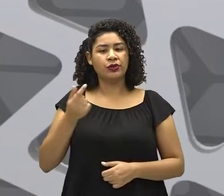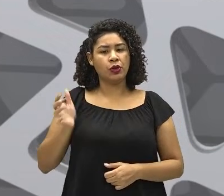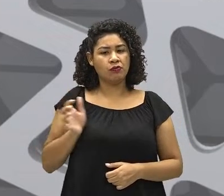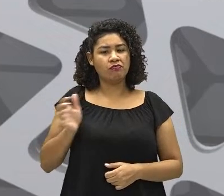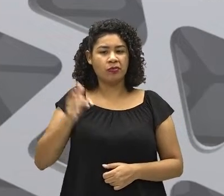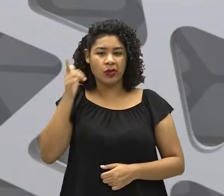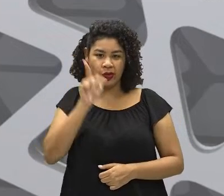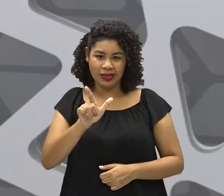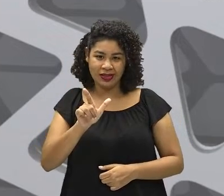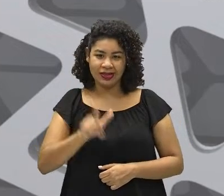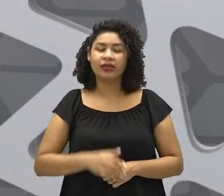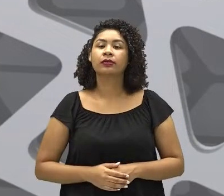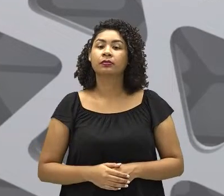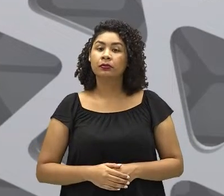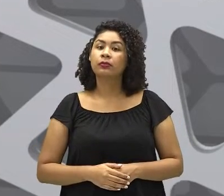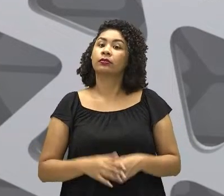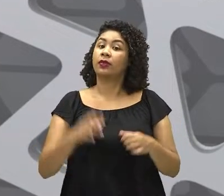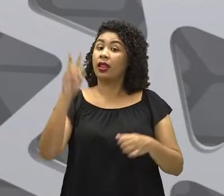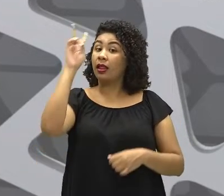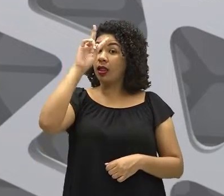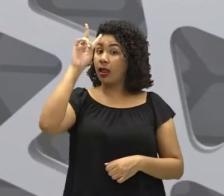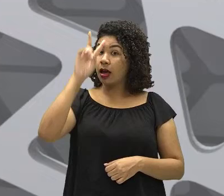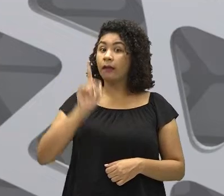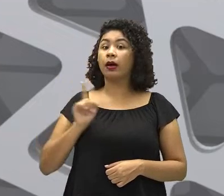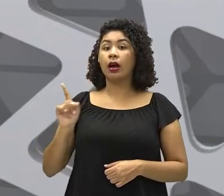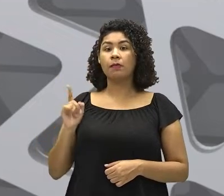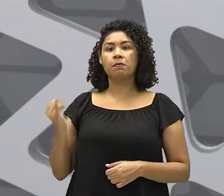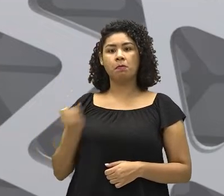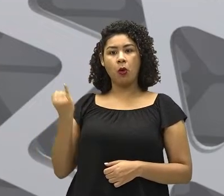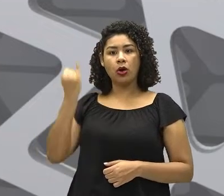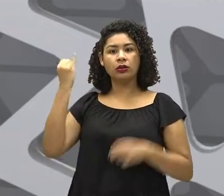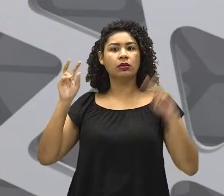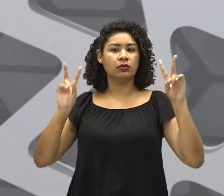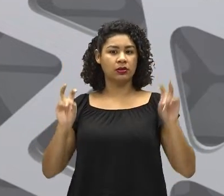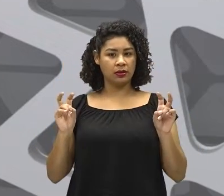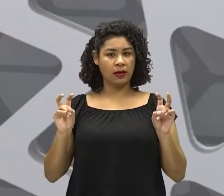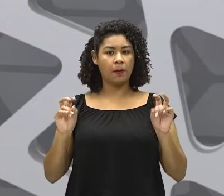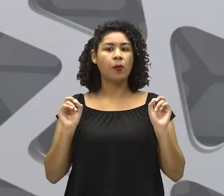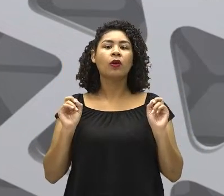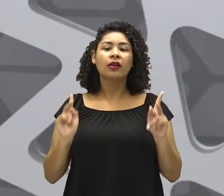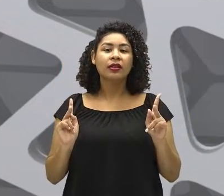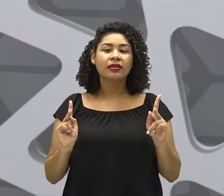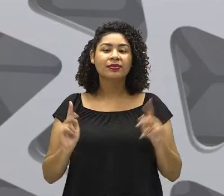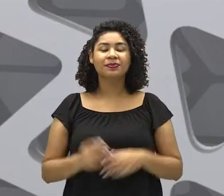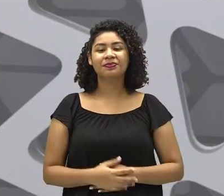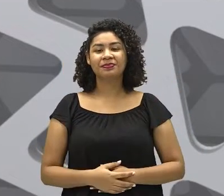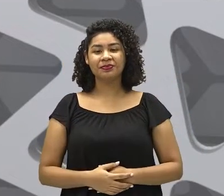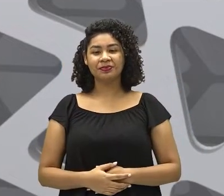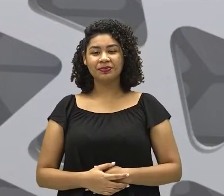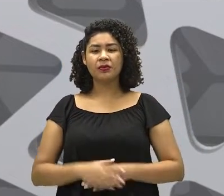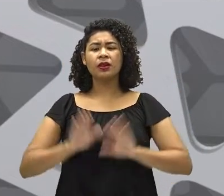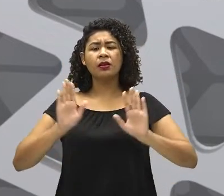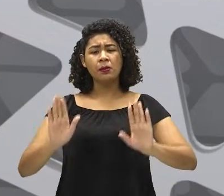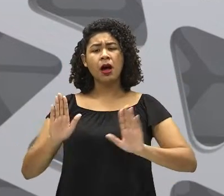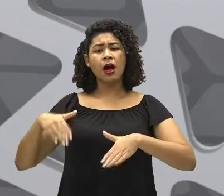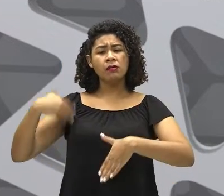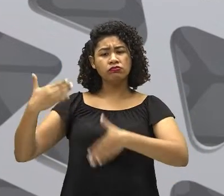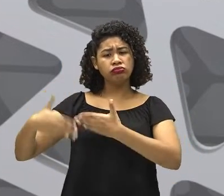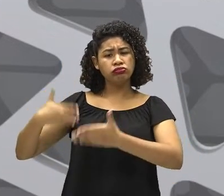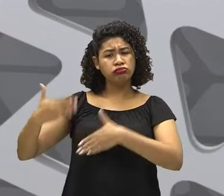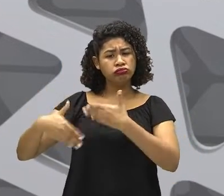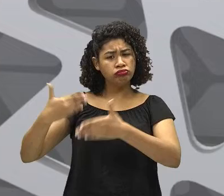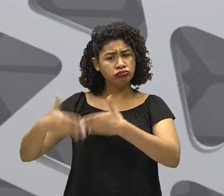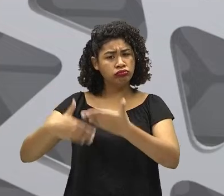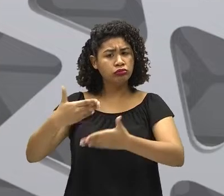agora aqui esse momento, tá, do surgimento do Renascimento. Mas, com o passar do tempo,